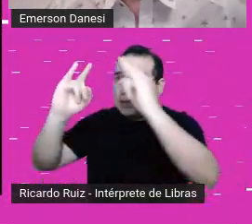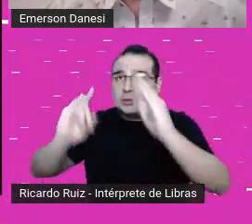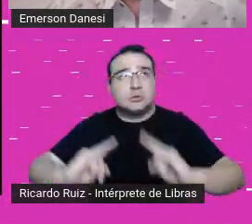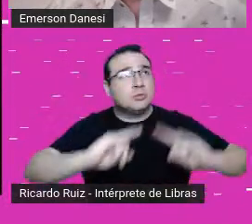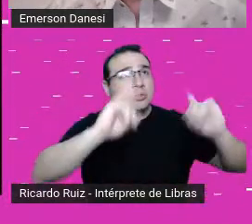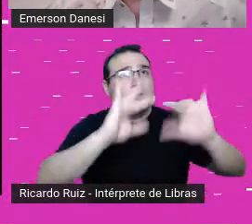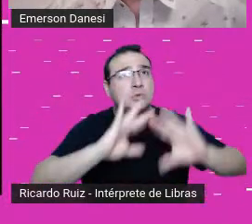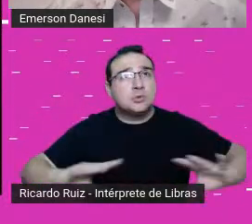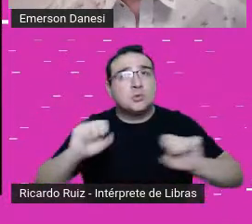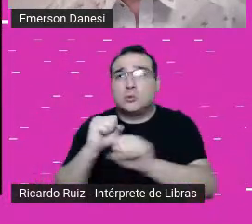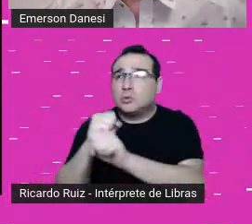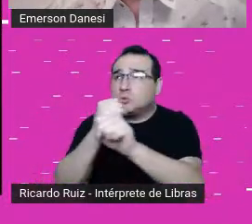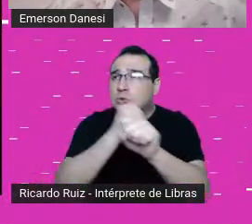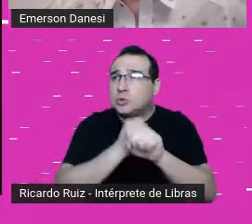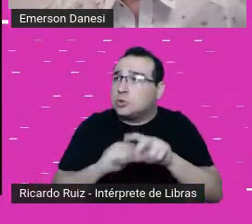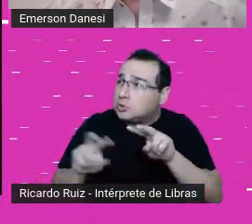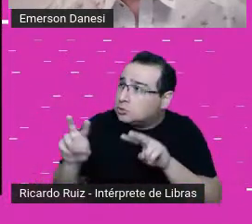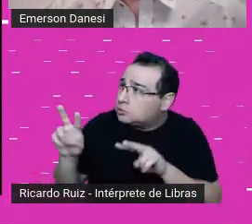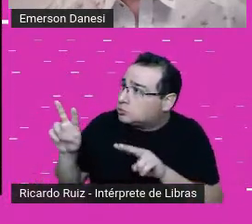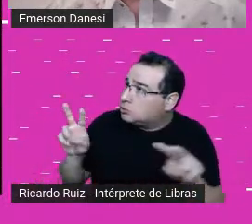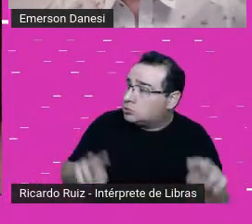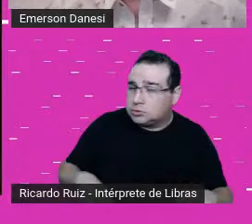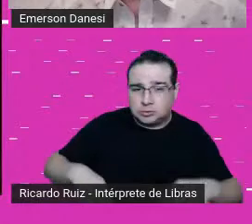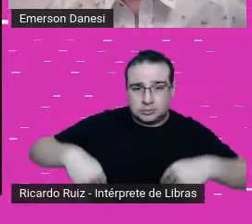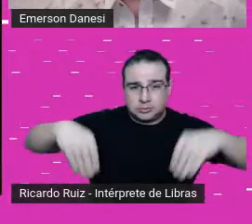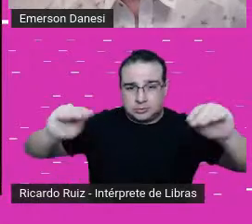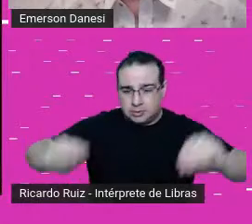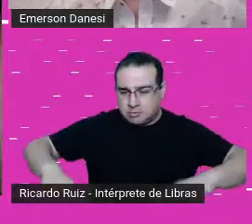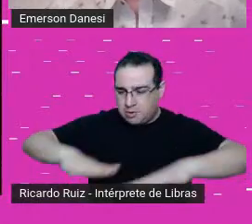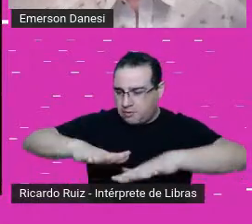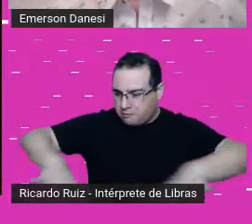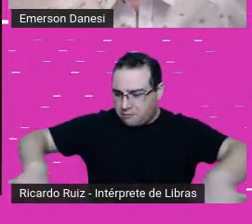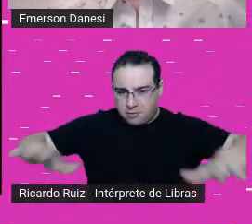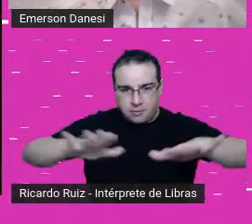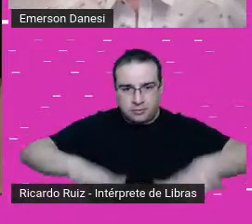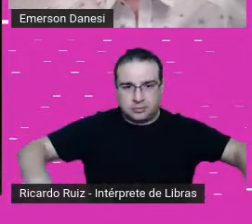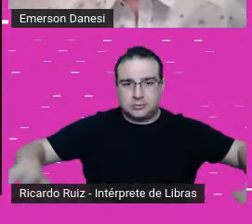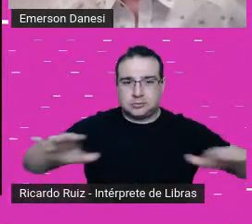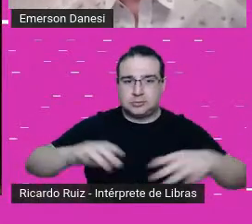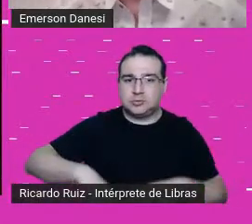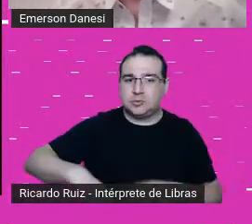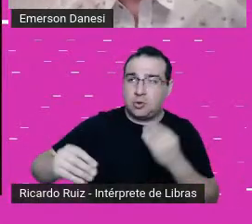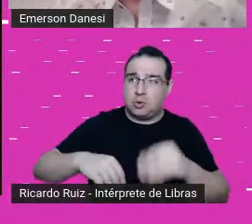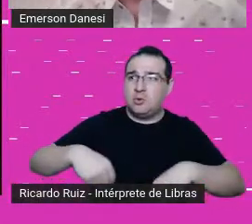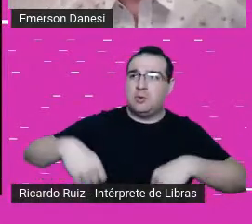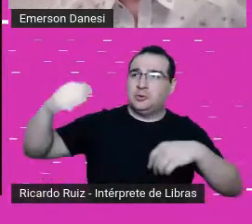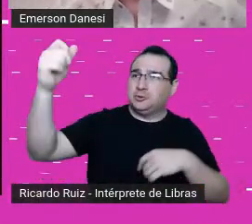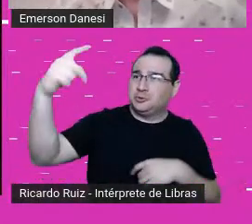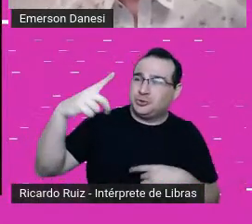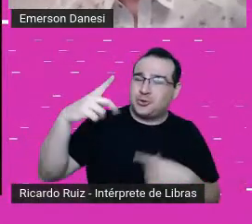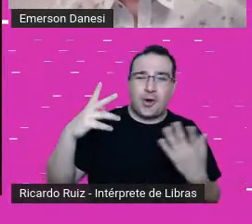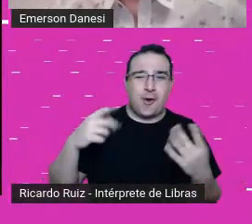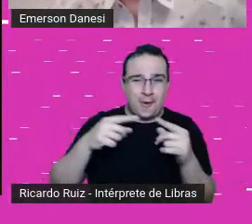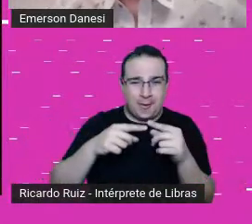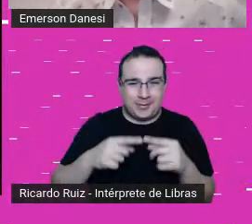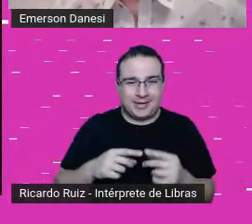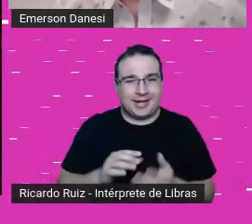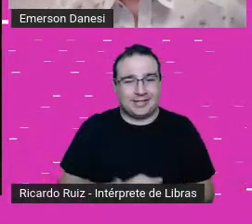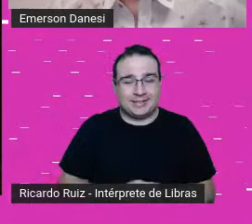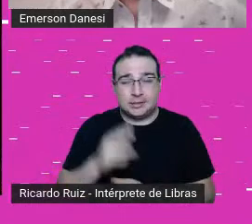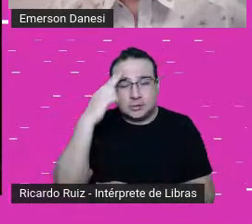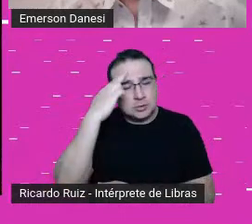as construções, todas com os tapetes para fora, assim, tomando um sol, tomando... E esse